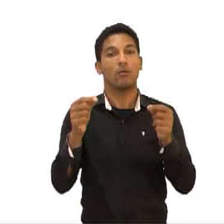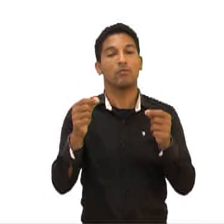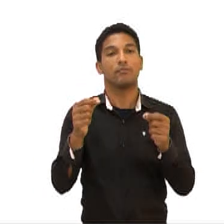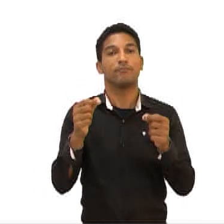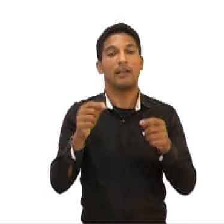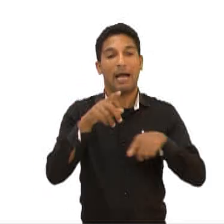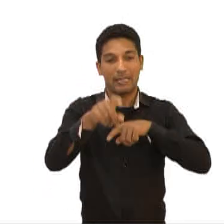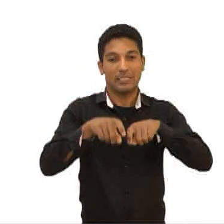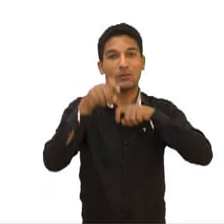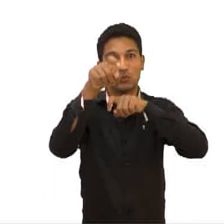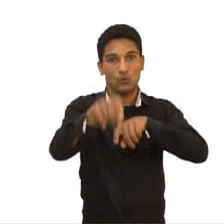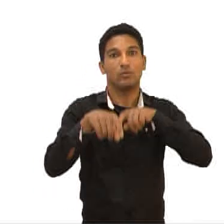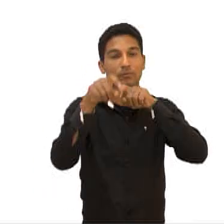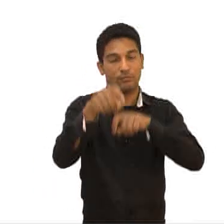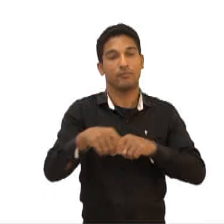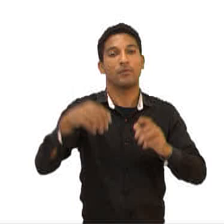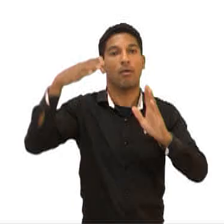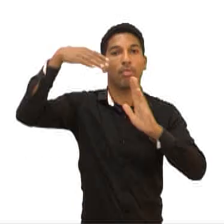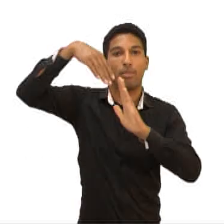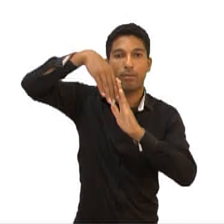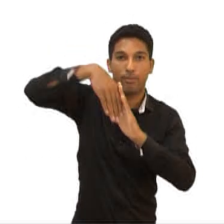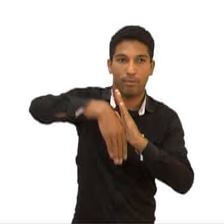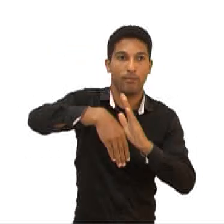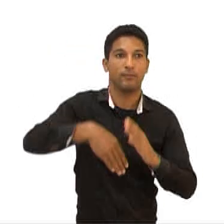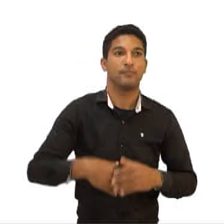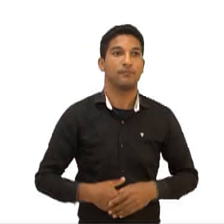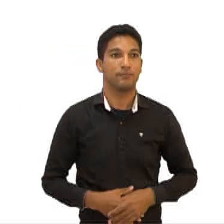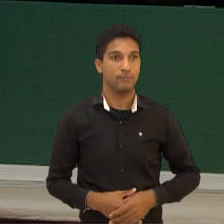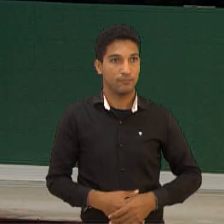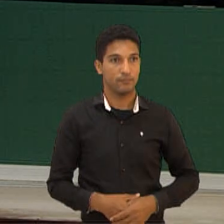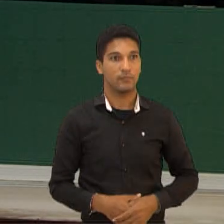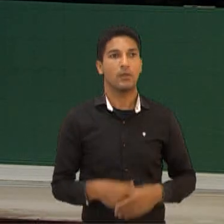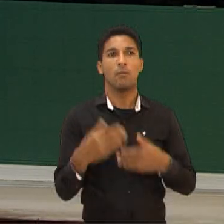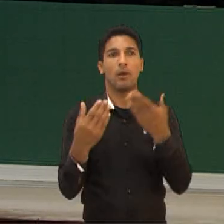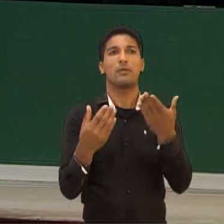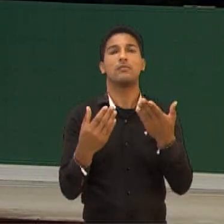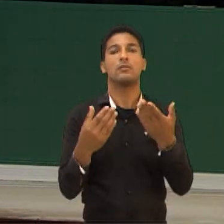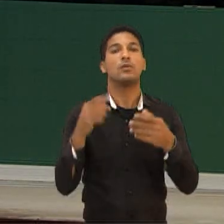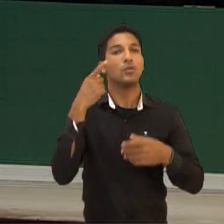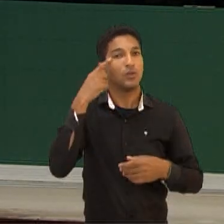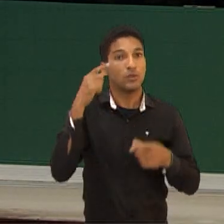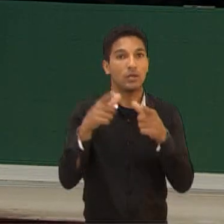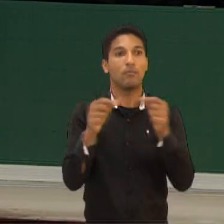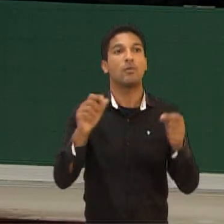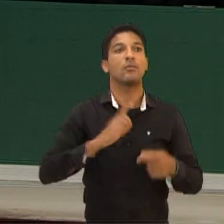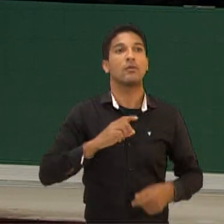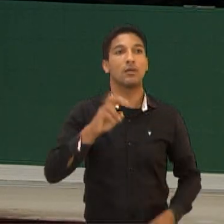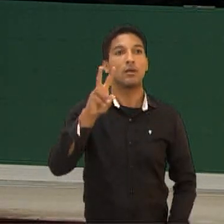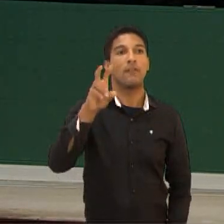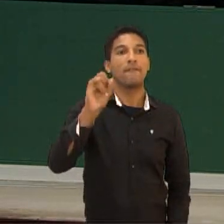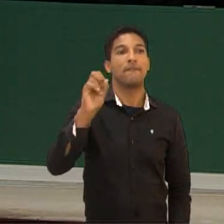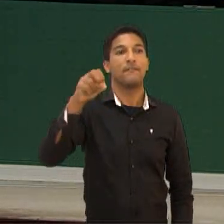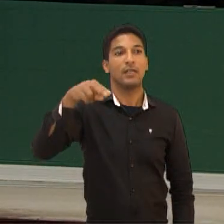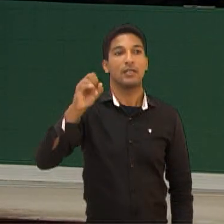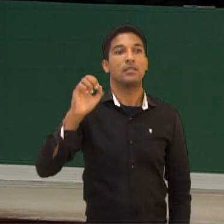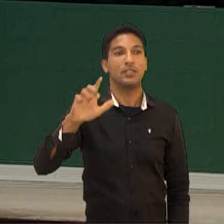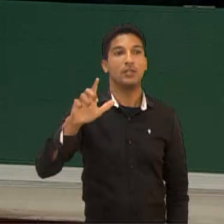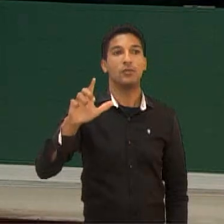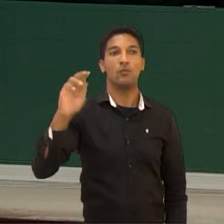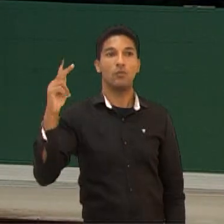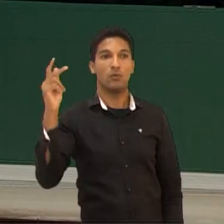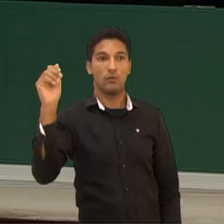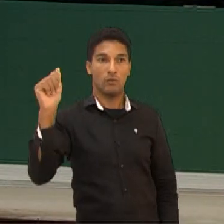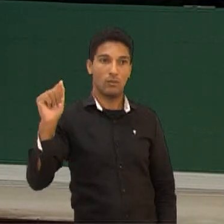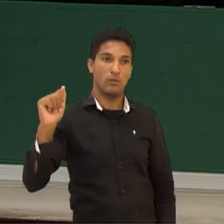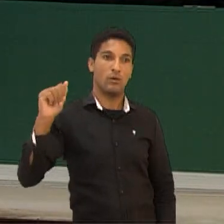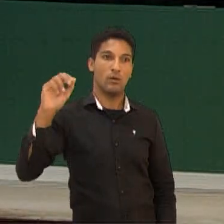as sofisticadas produções efetuadas em vinyl houses. O que é uma vinyl house? É uma estufa, né, aquela de plástico, uma estufa